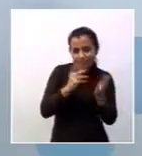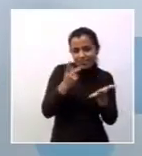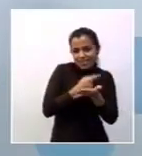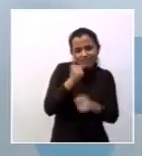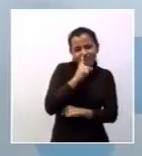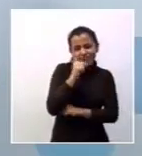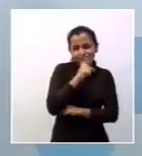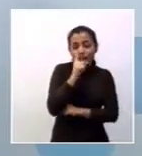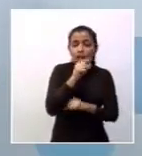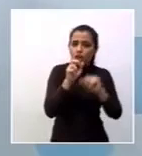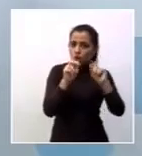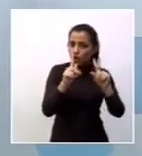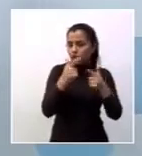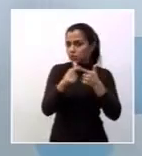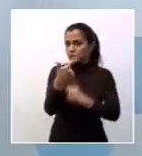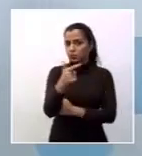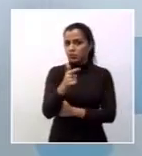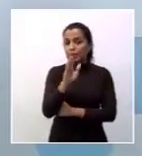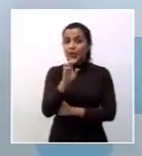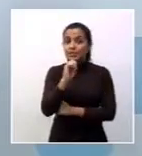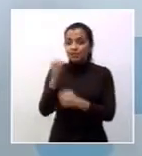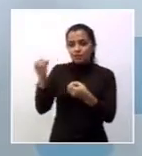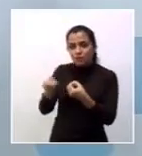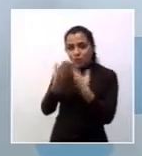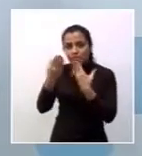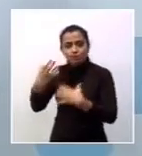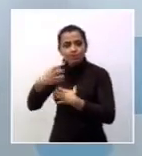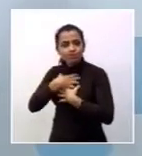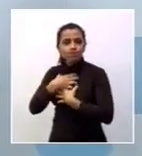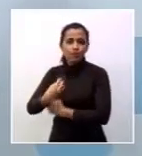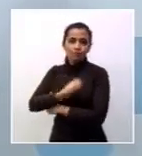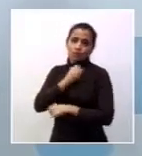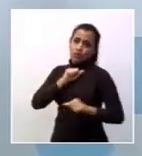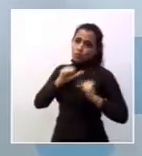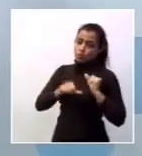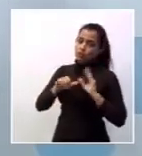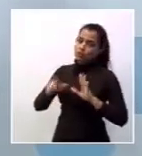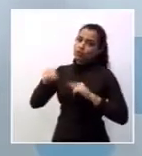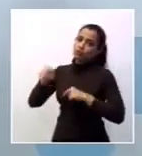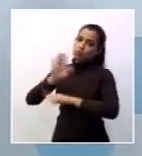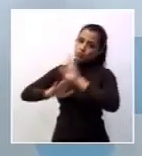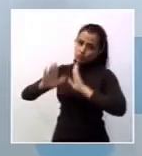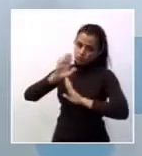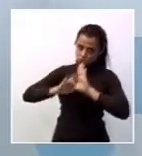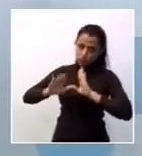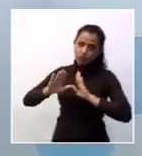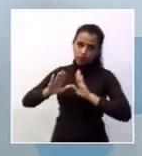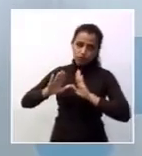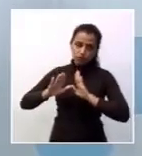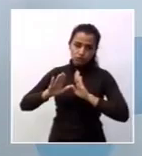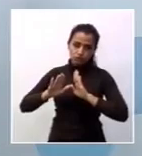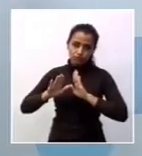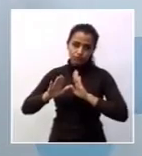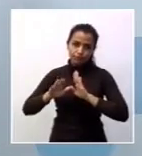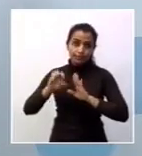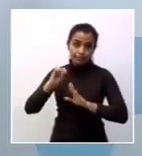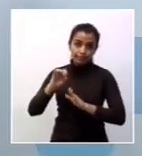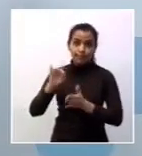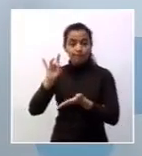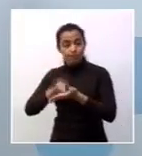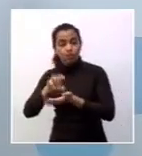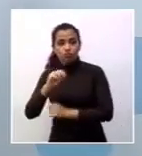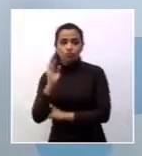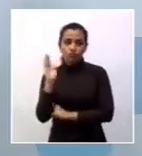que impactam na vida das outras pessoas. Aí sim, a gente tem que tomar um cuidado de onde veio essa informação, se o que a gente está falando é real ou não,